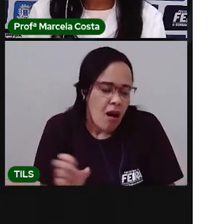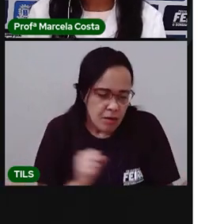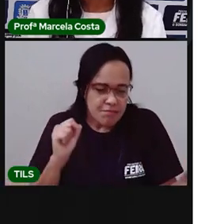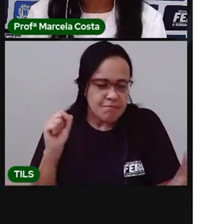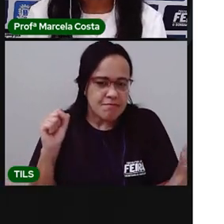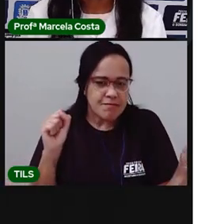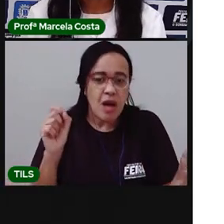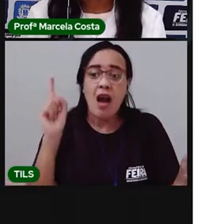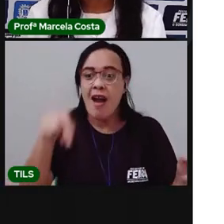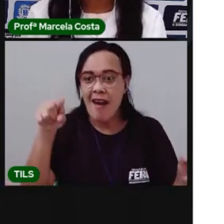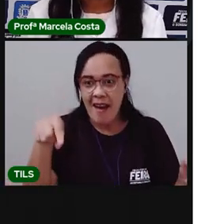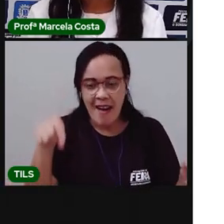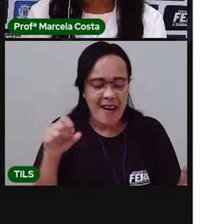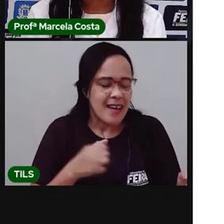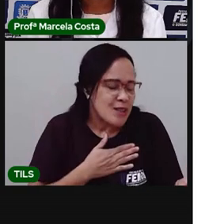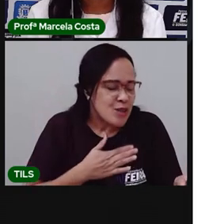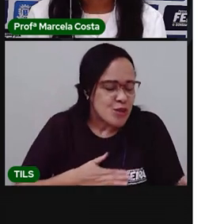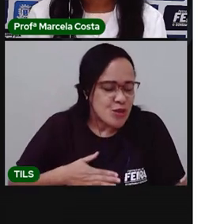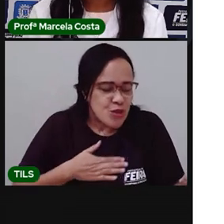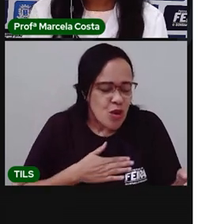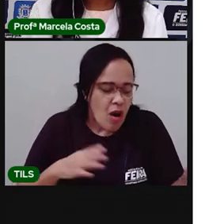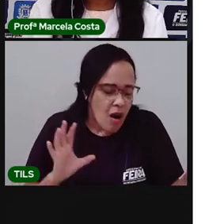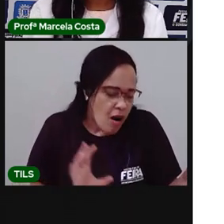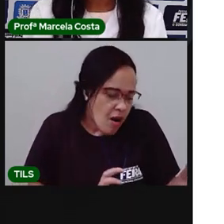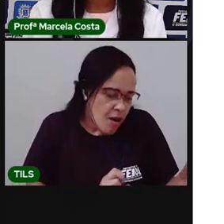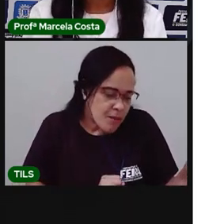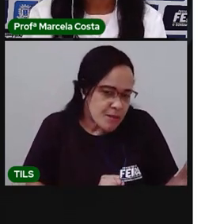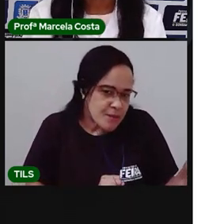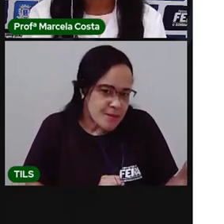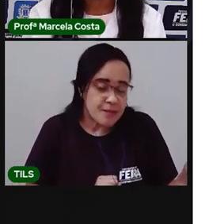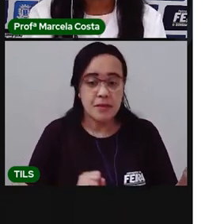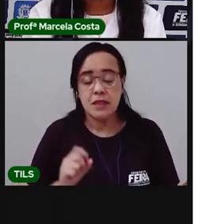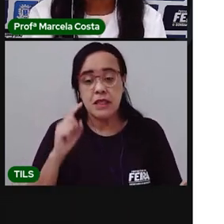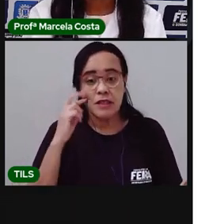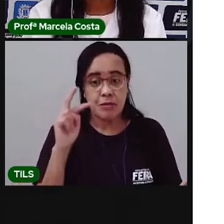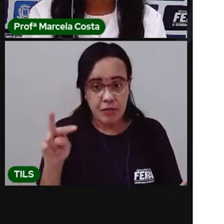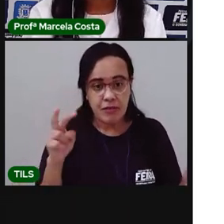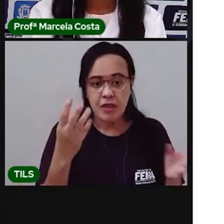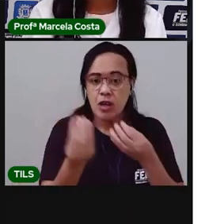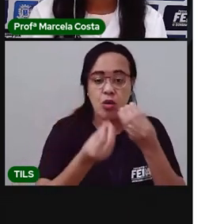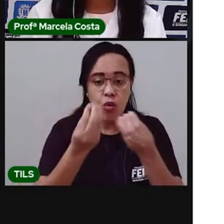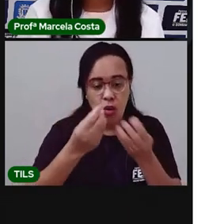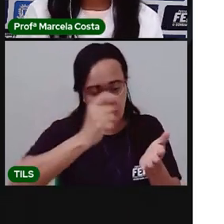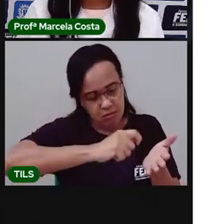que está gostando daquilo ali, né? Está amando. Vamos ver com a escrita.